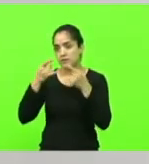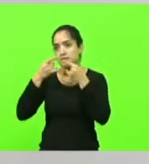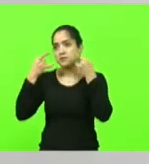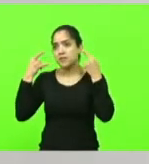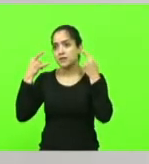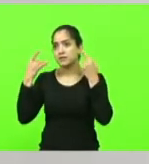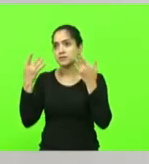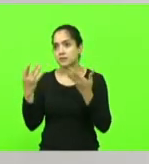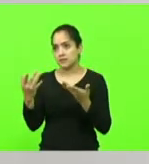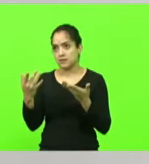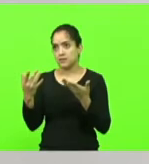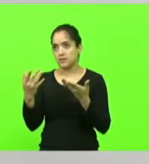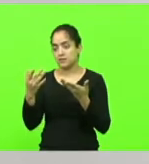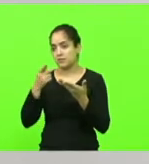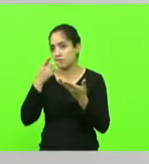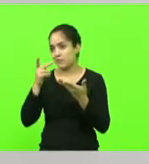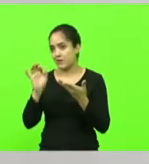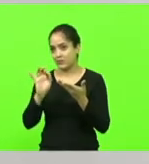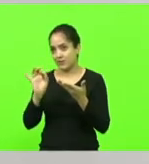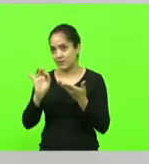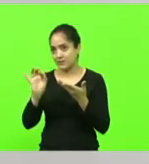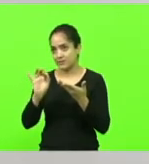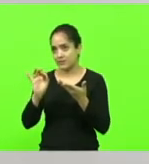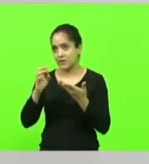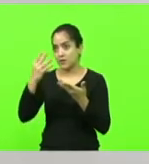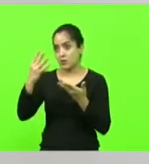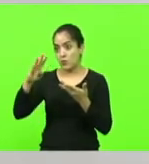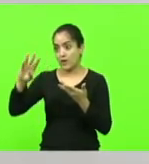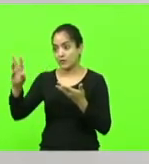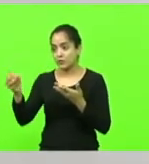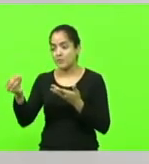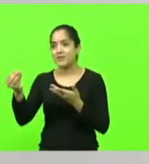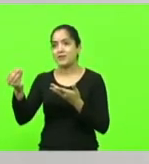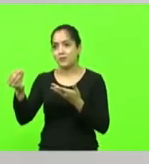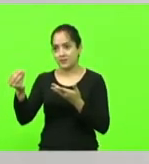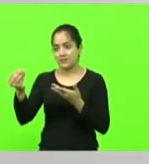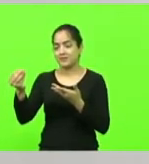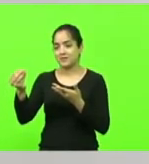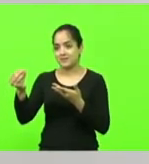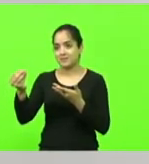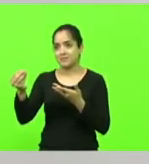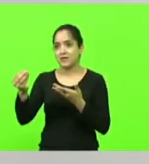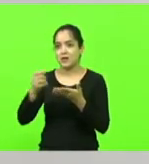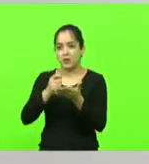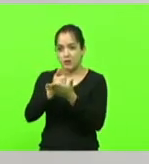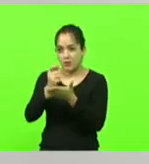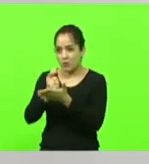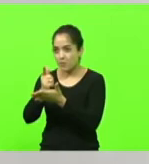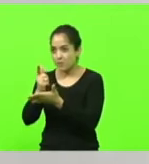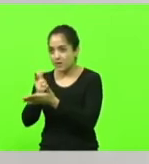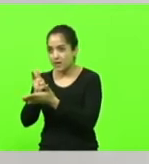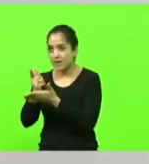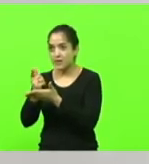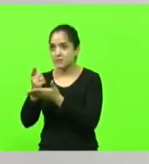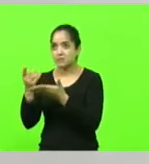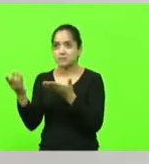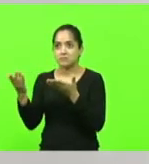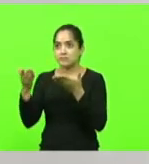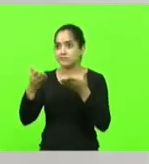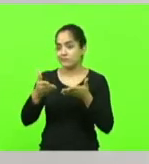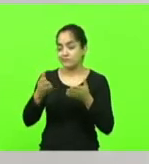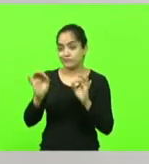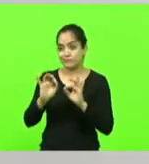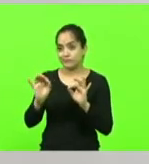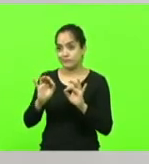A gente não falou das máscaras. 4 milhões comprados em máscaras fantasmas e que não serviram para absolutamente nada de Santa